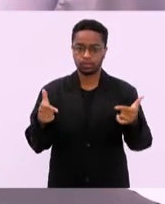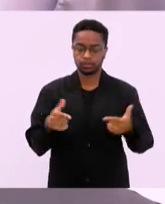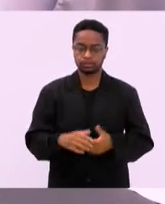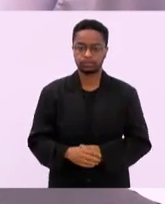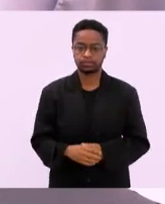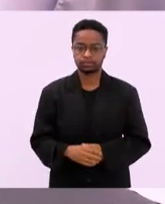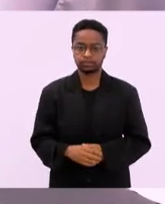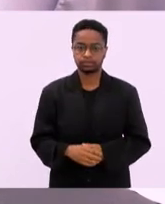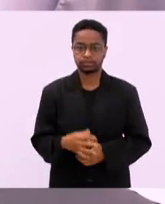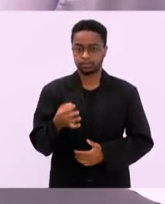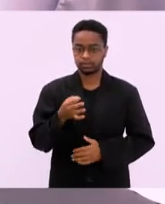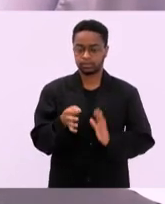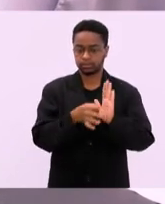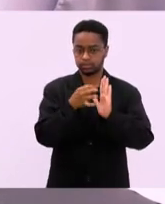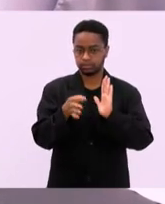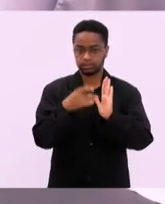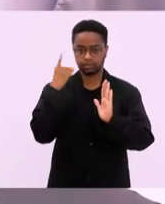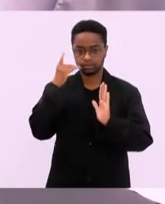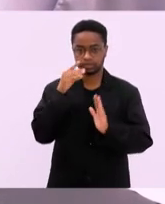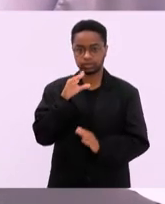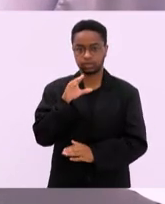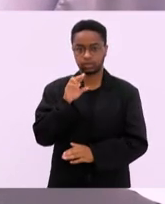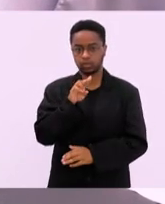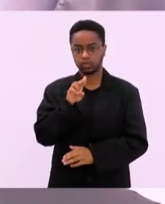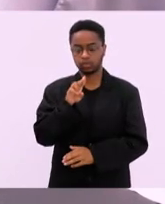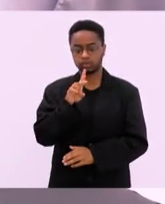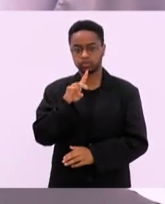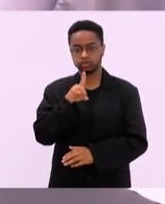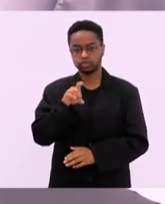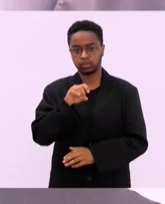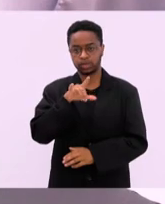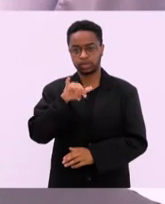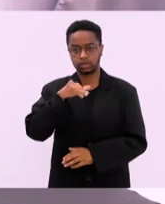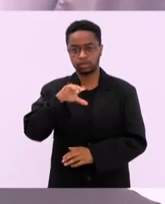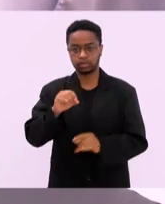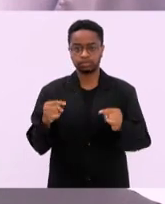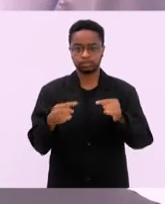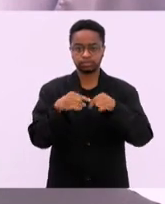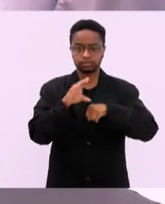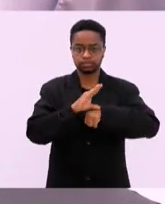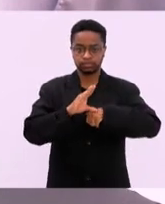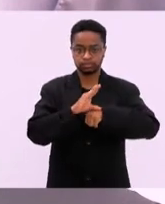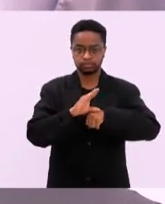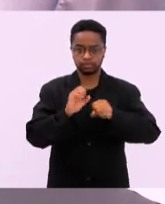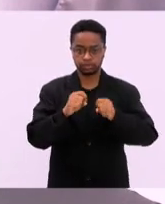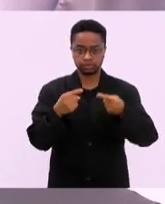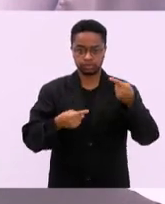O parecer do deputado Vinícius Cozzolino é pela constitucionalidade. Em discussão.